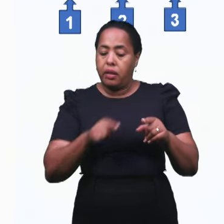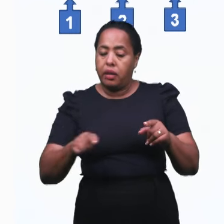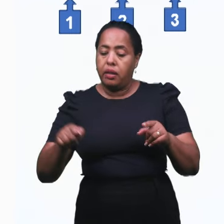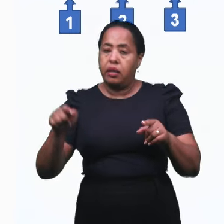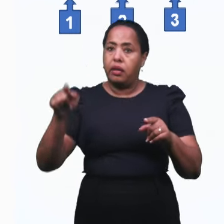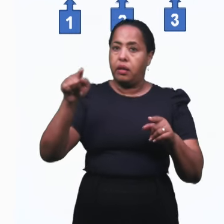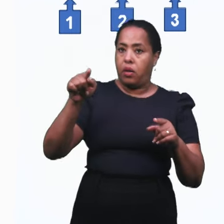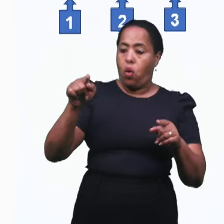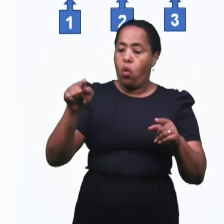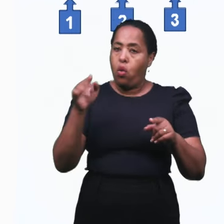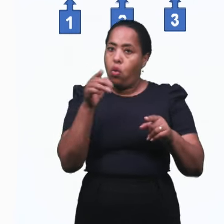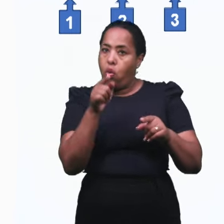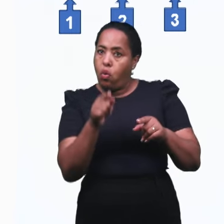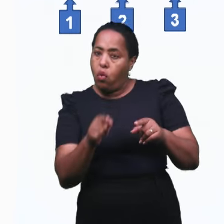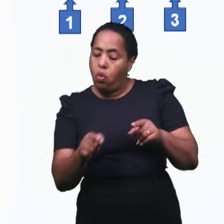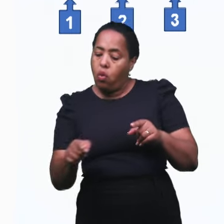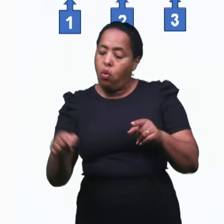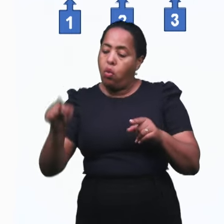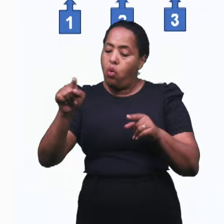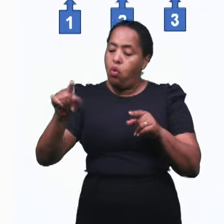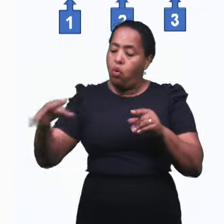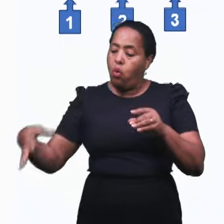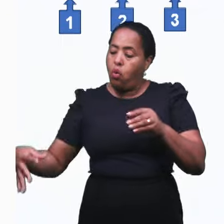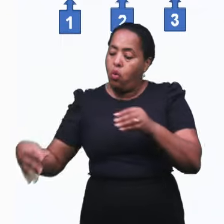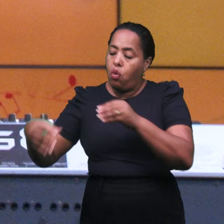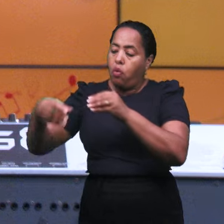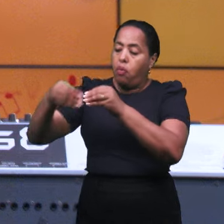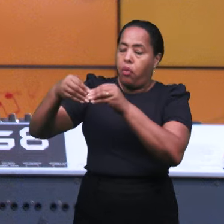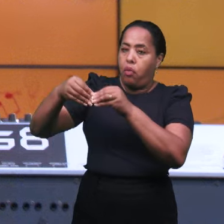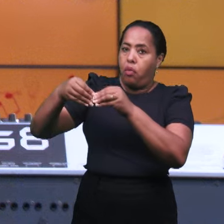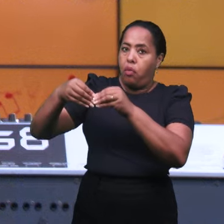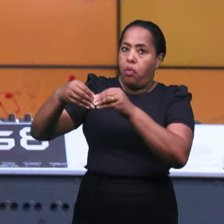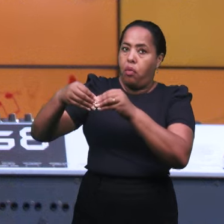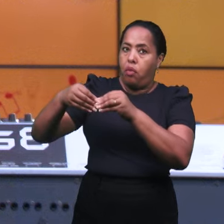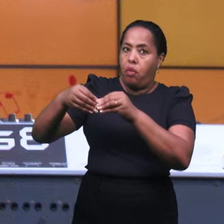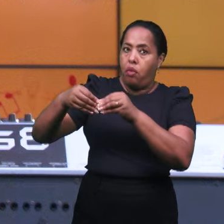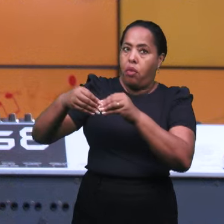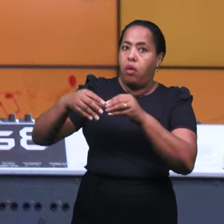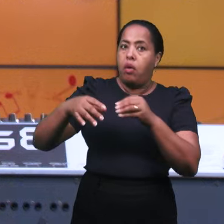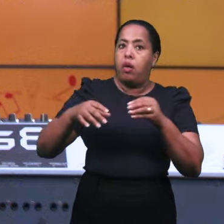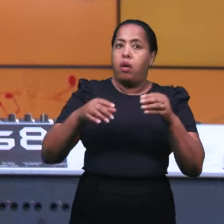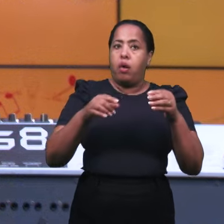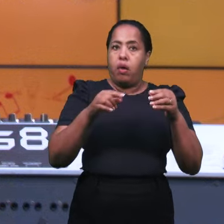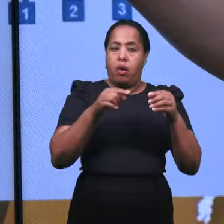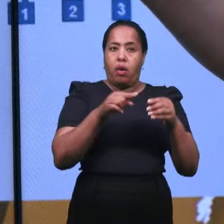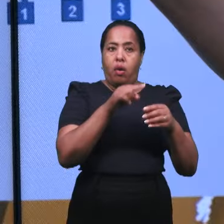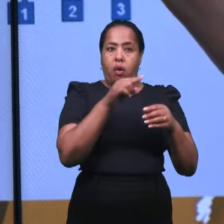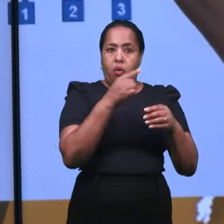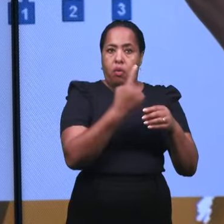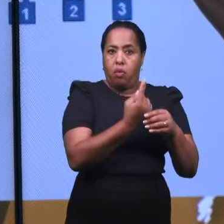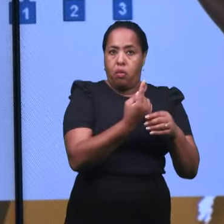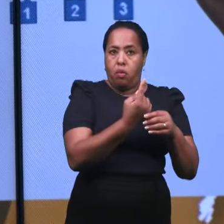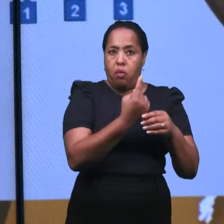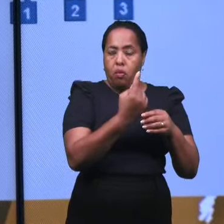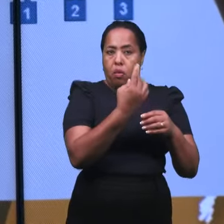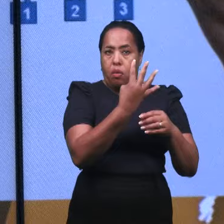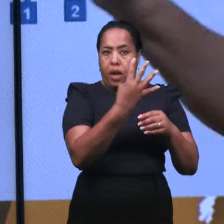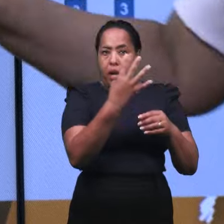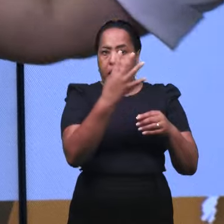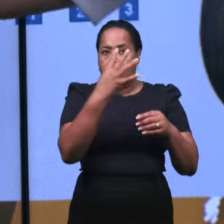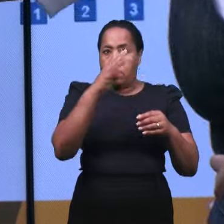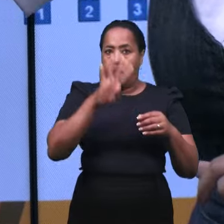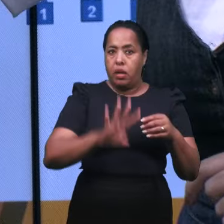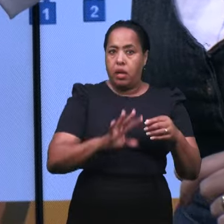último compasso vai completar este compasso. A tia colocou aqui os dedilhados para